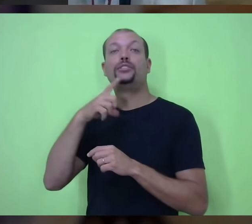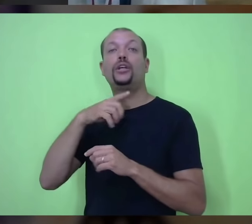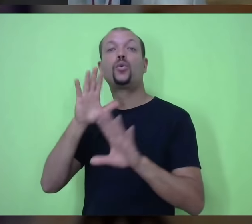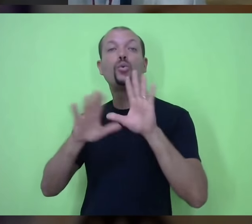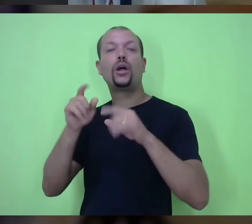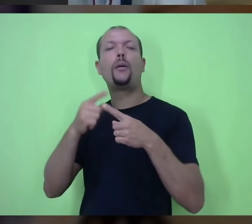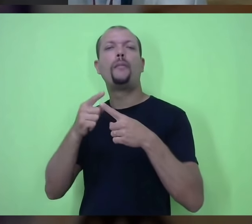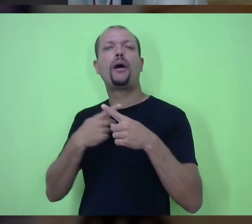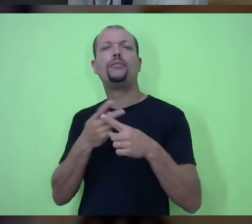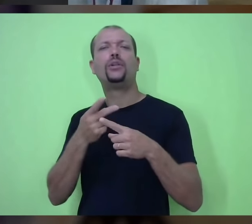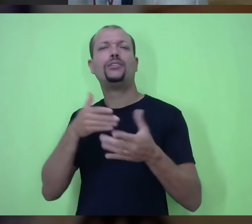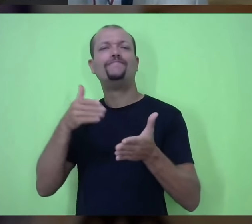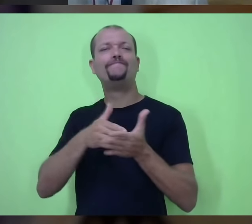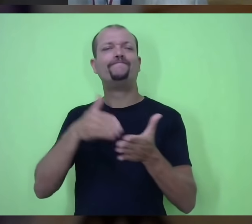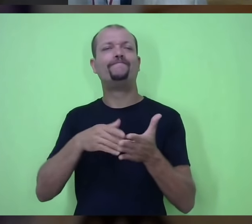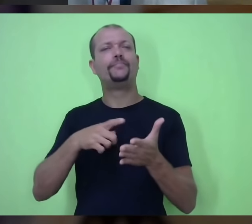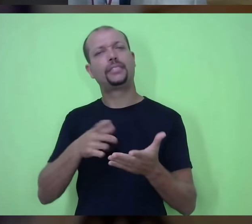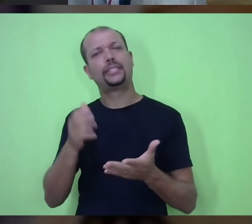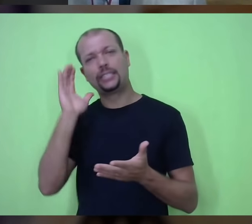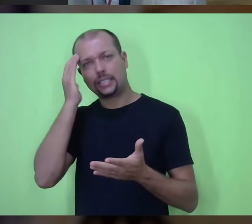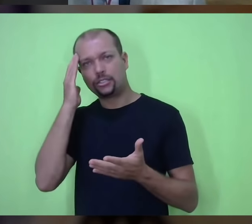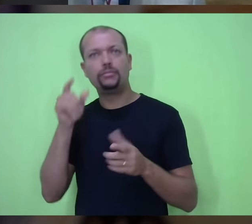nossas limitações, né?